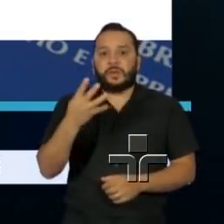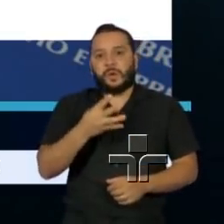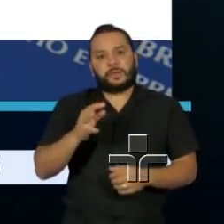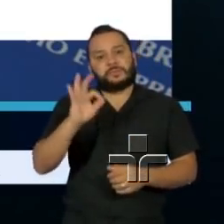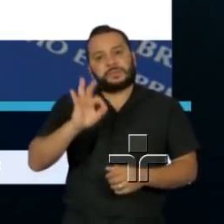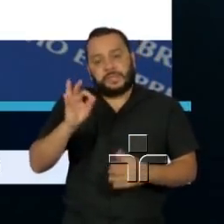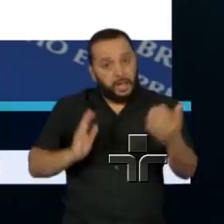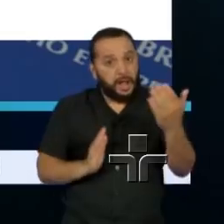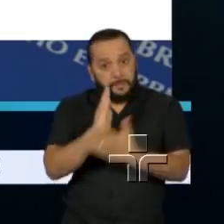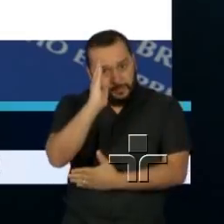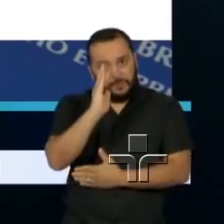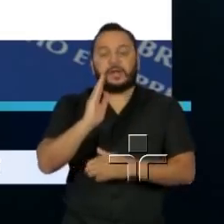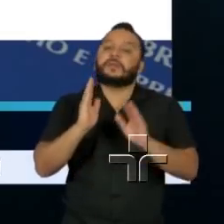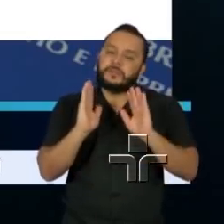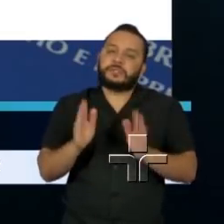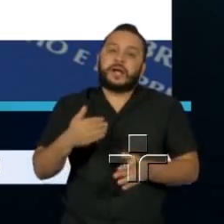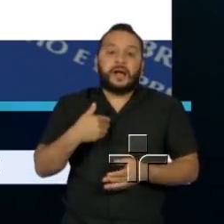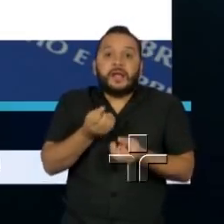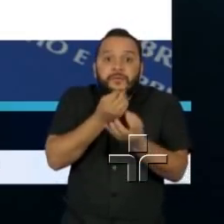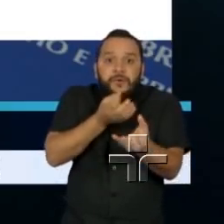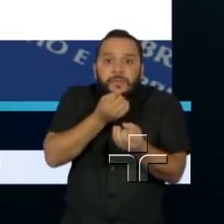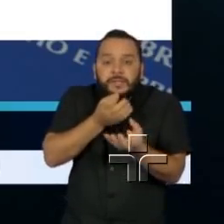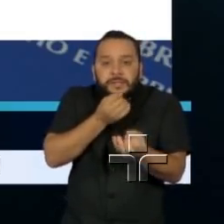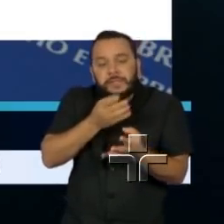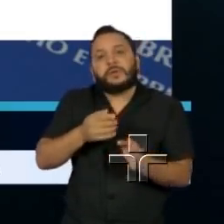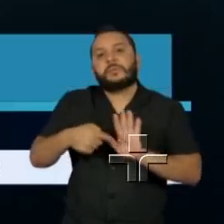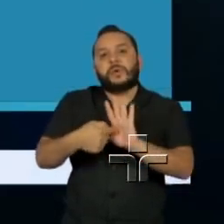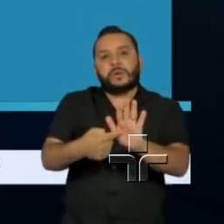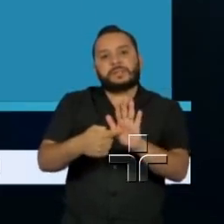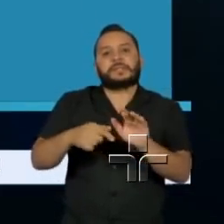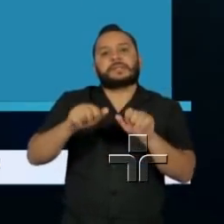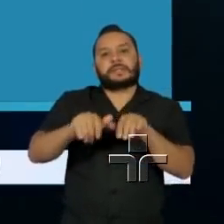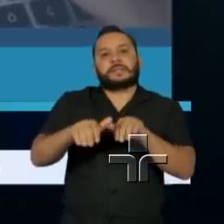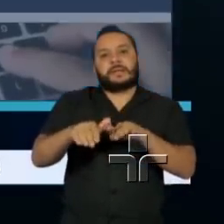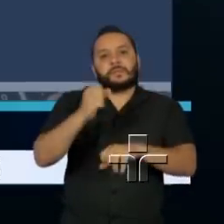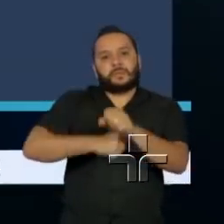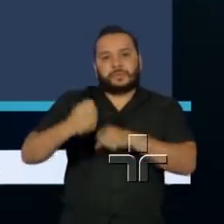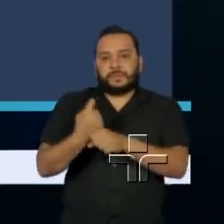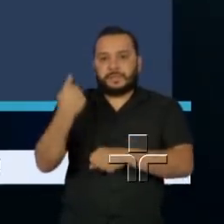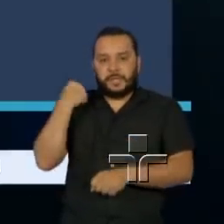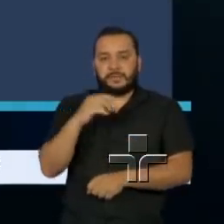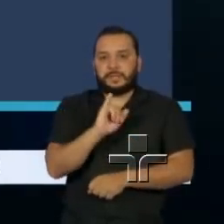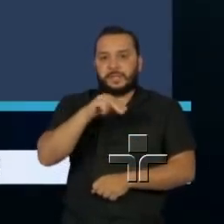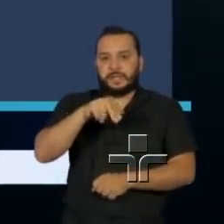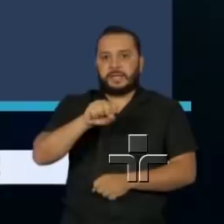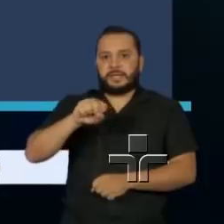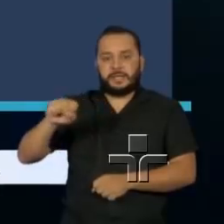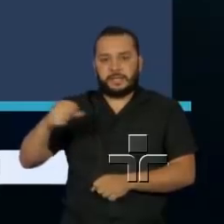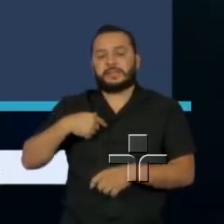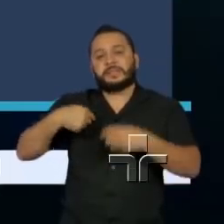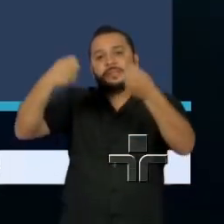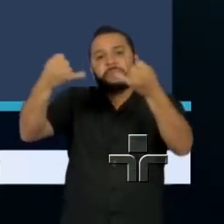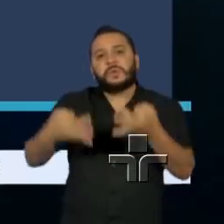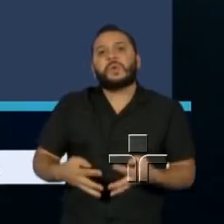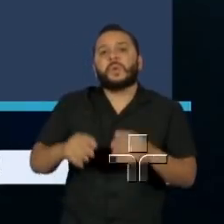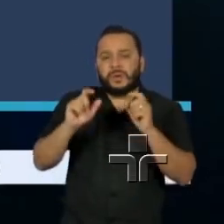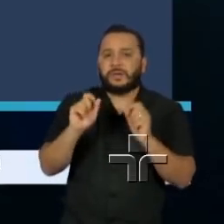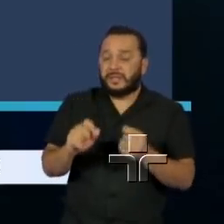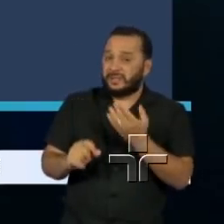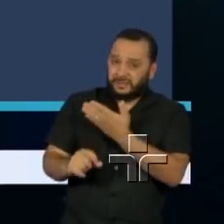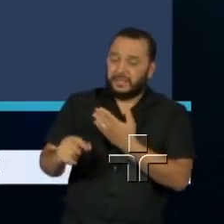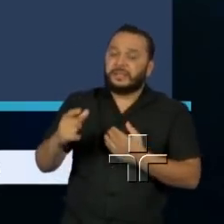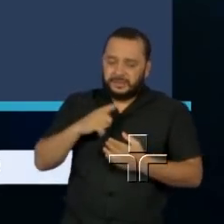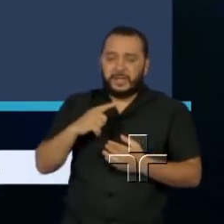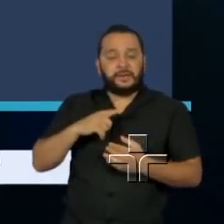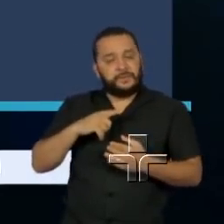Os últimos dados divulgados são de setembro do ano passado. O INSS divulgou uma nota onde afirma que essa foi a maior e